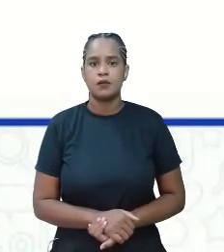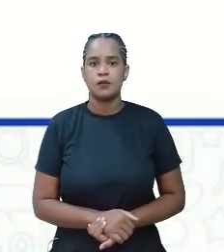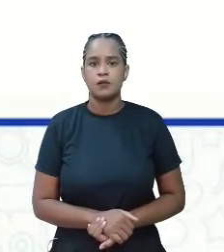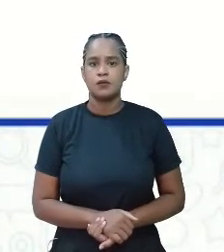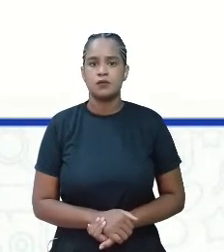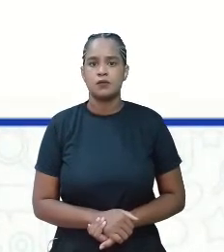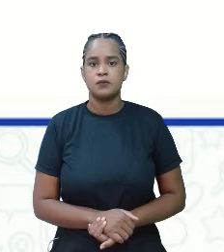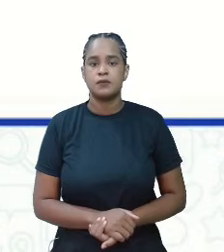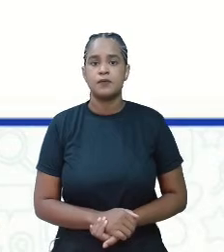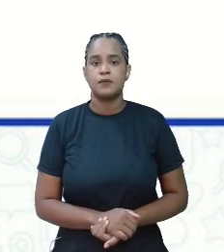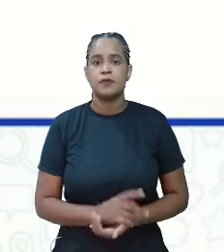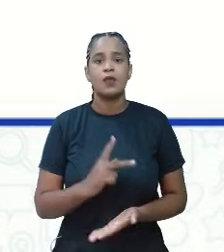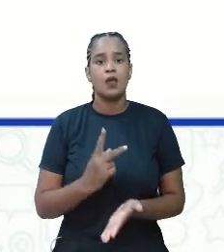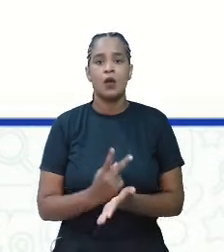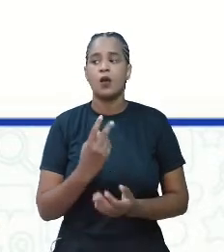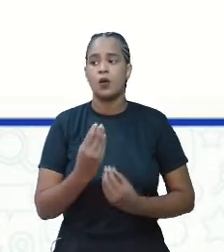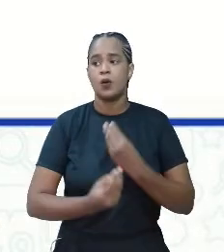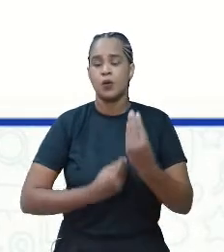isso vai acontecer